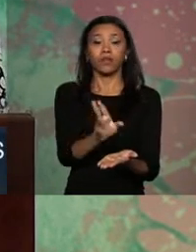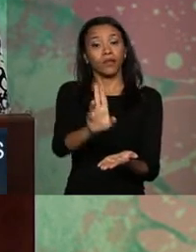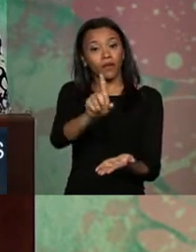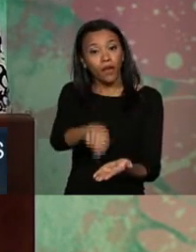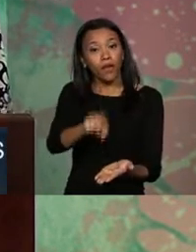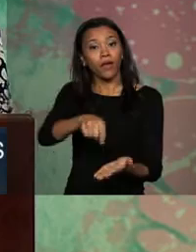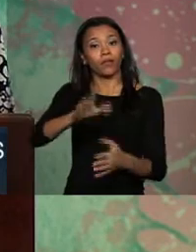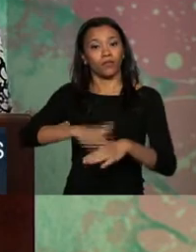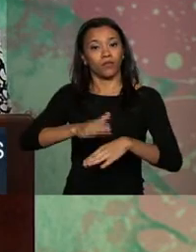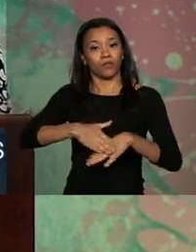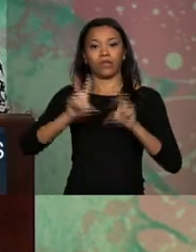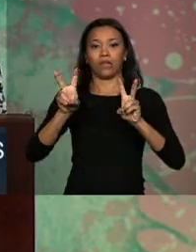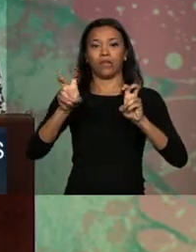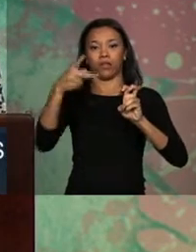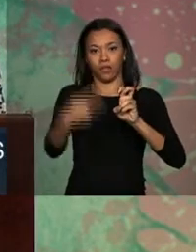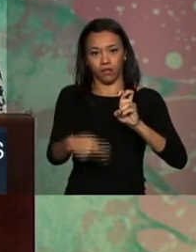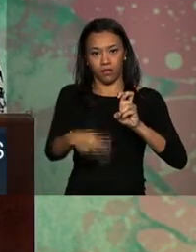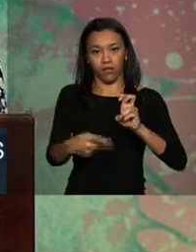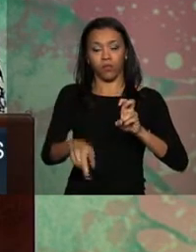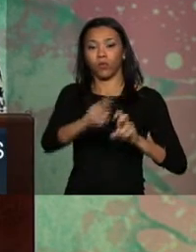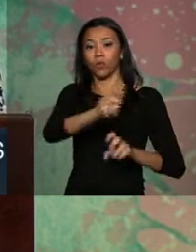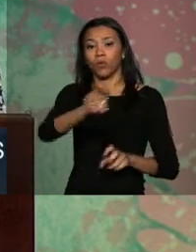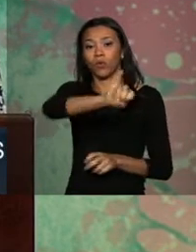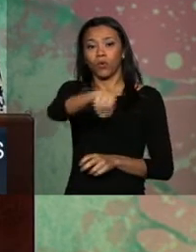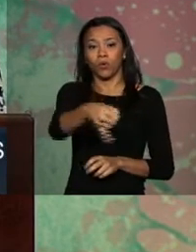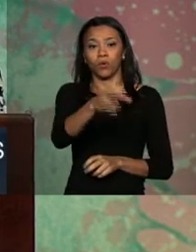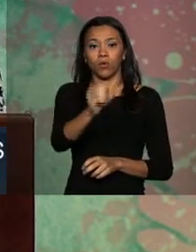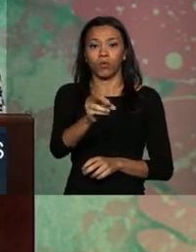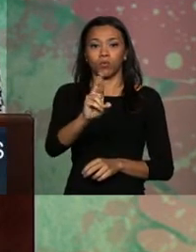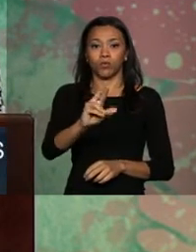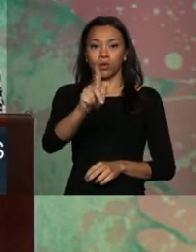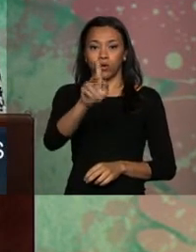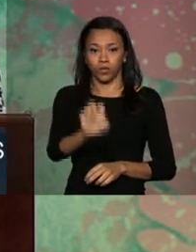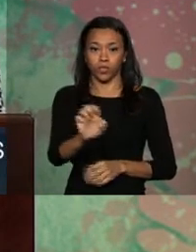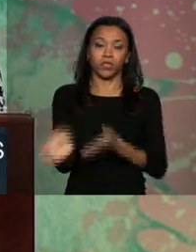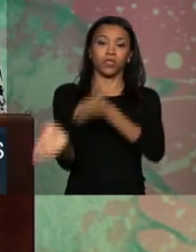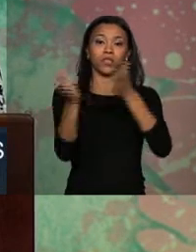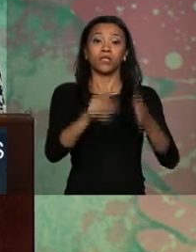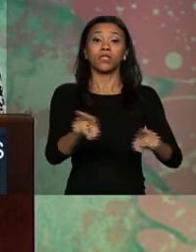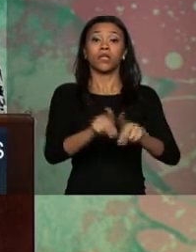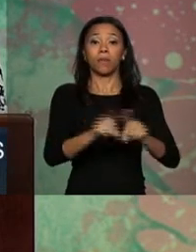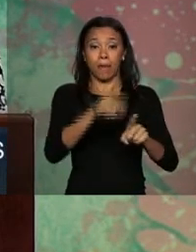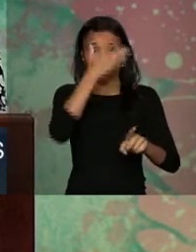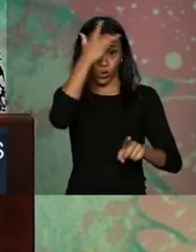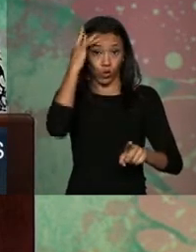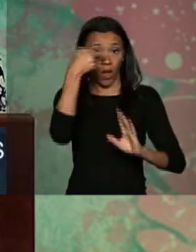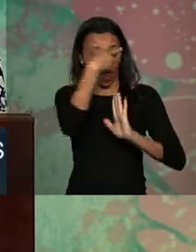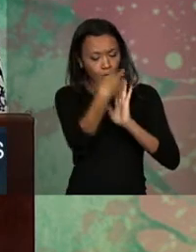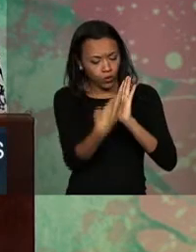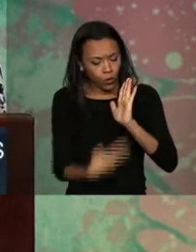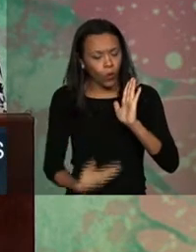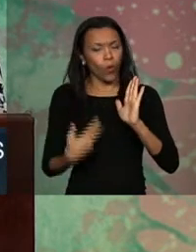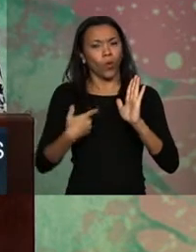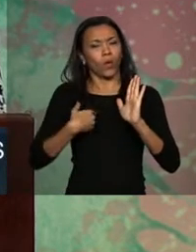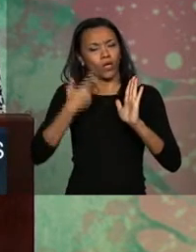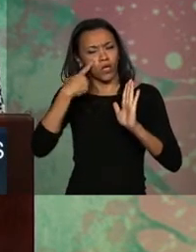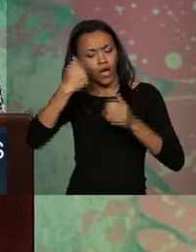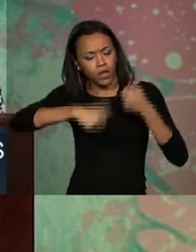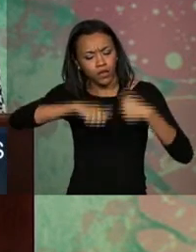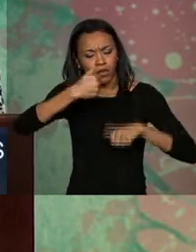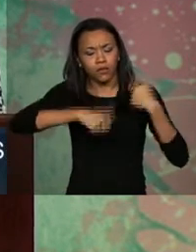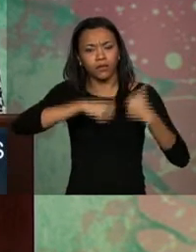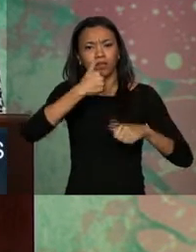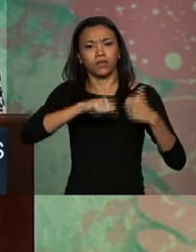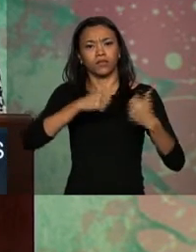Pequena Empresa, Jorginho Melo. Cumprimentar o relator da comissão especial que analisa a alteração